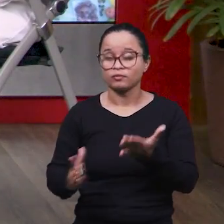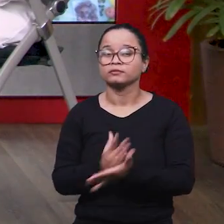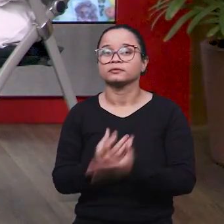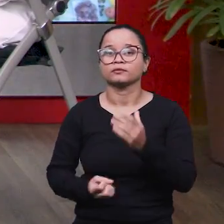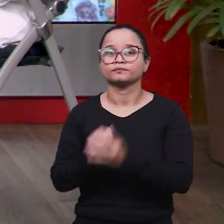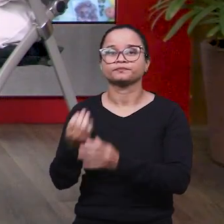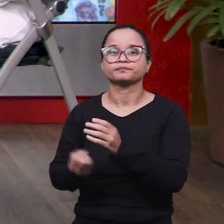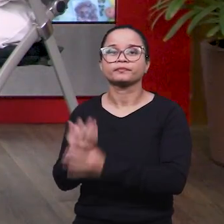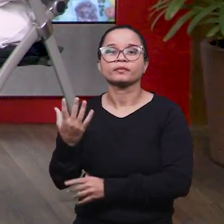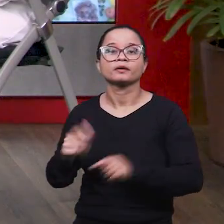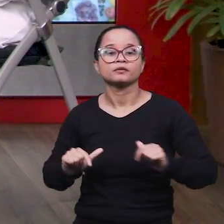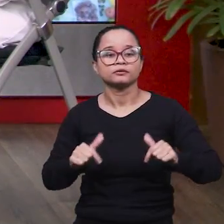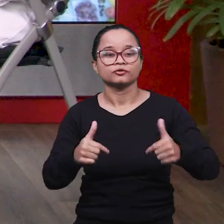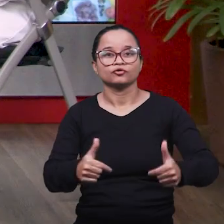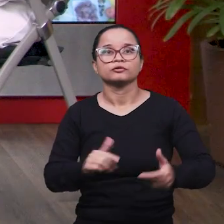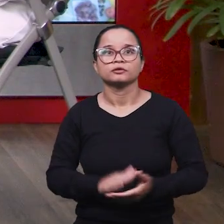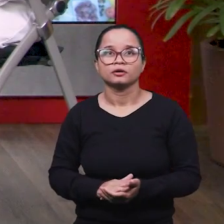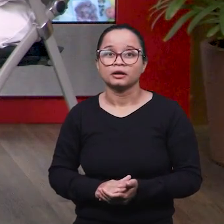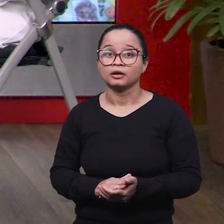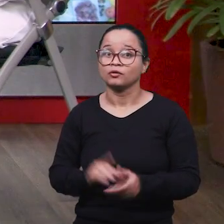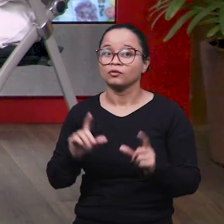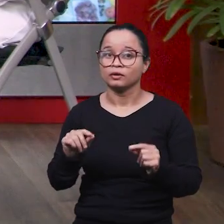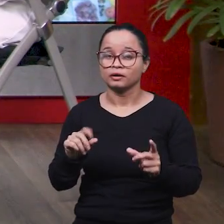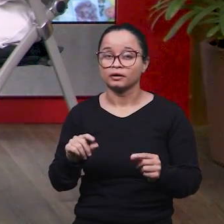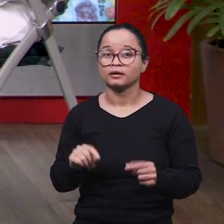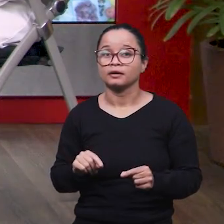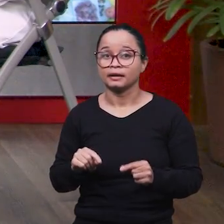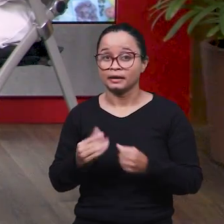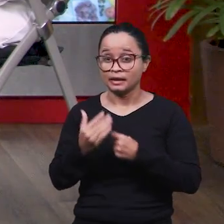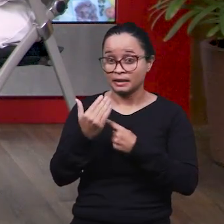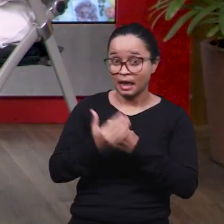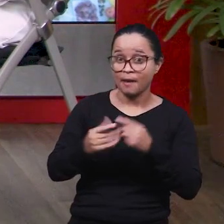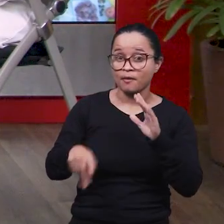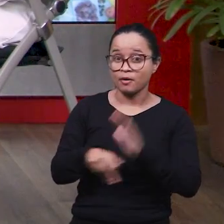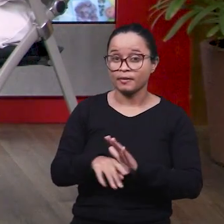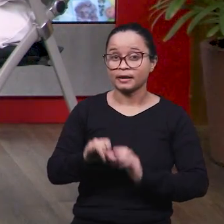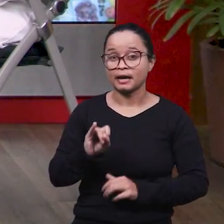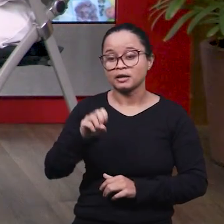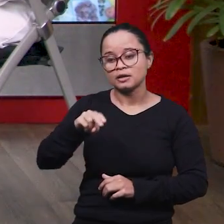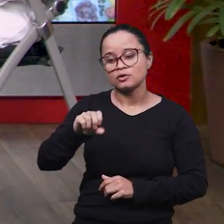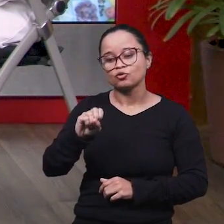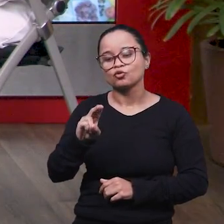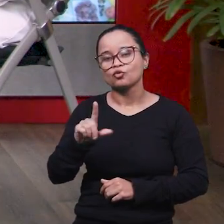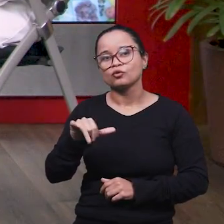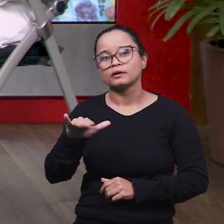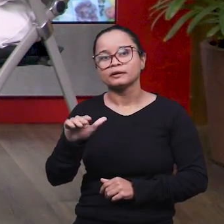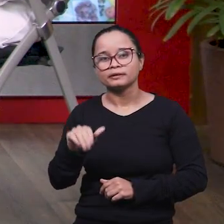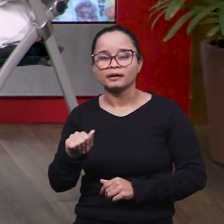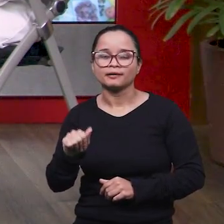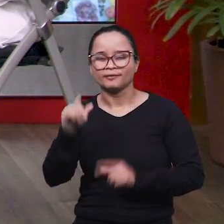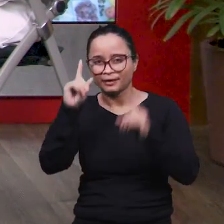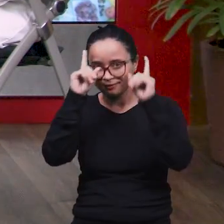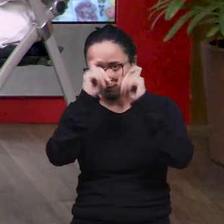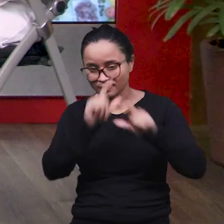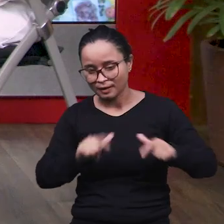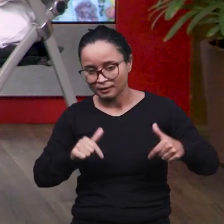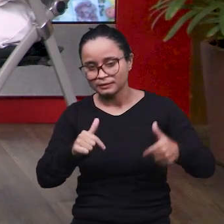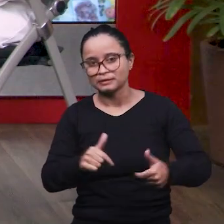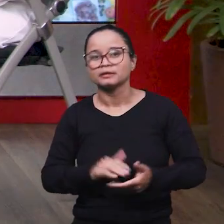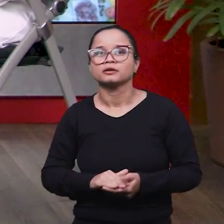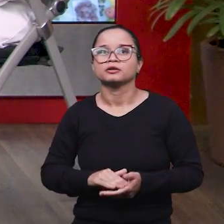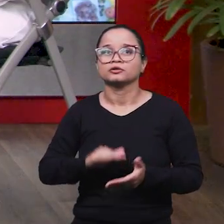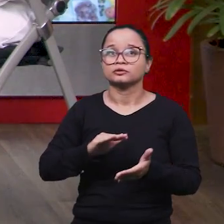hormônios, eles vão agir aumentando essa resistência à insulina. O que eles vão fazer? Eles vão dificultar essa ação da insulina,